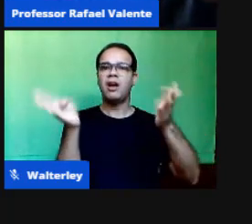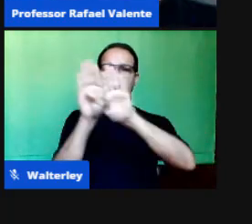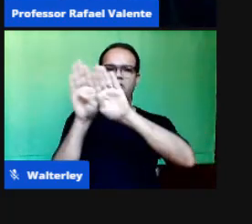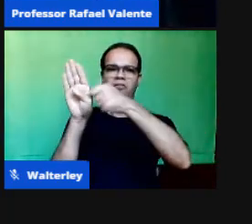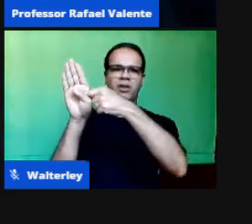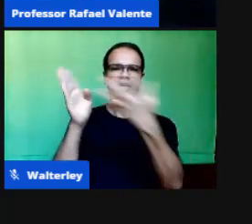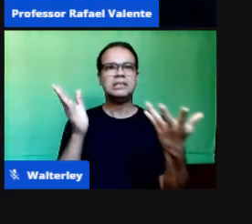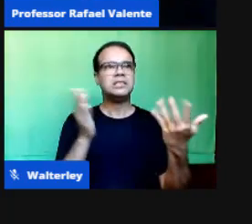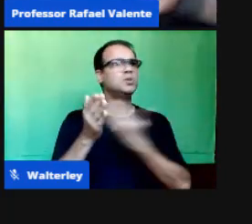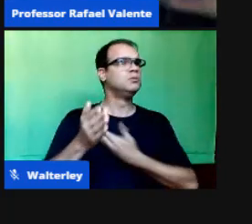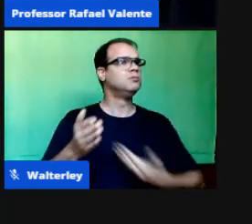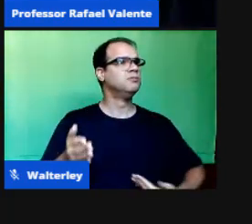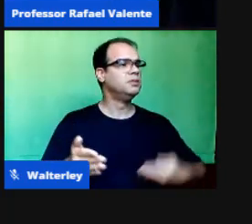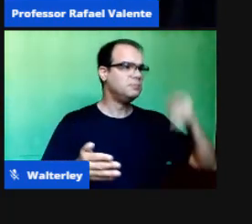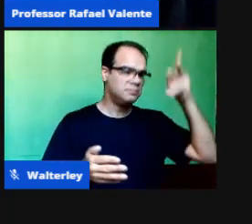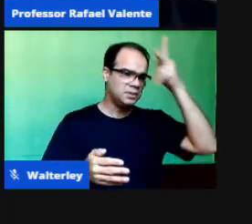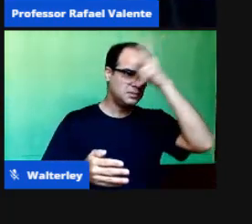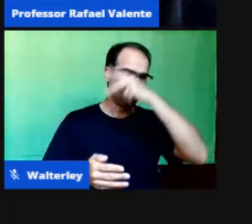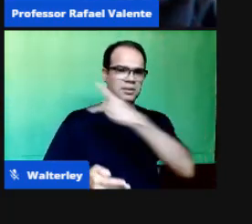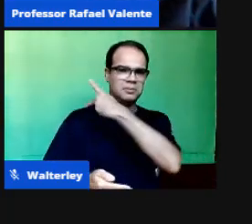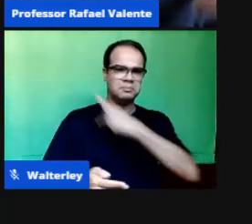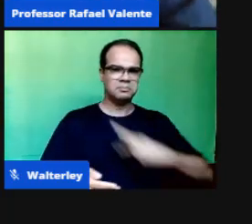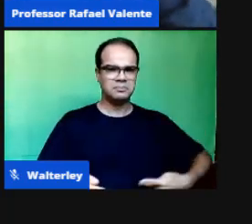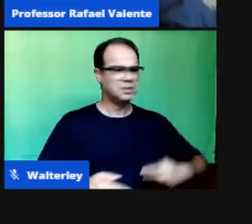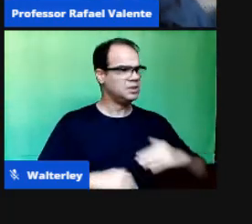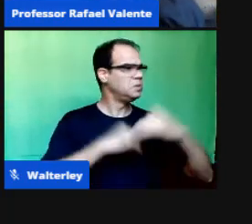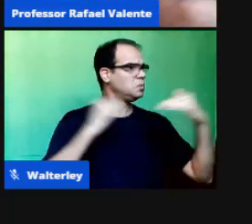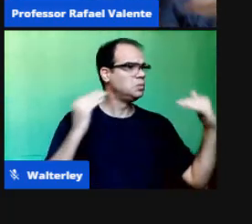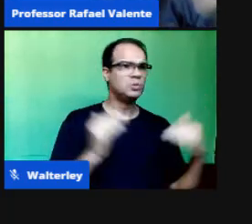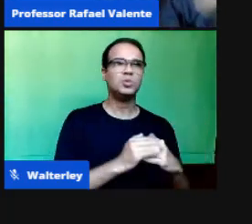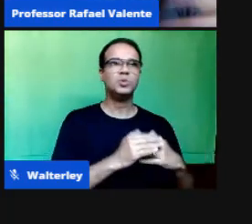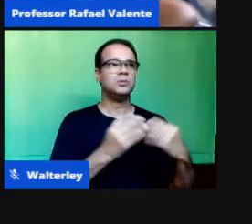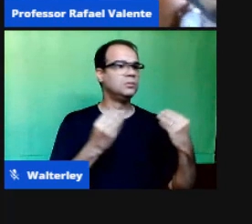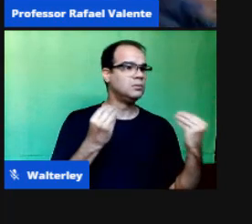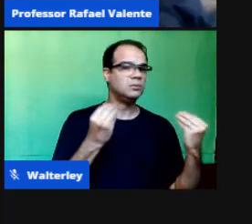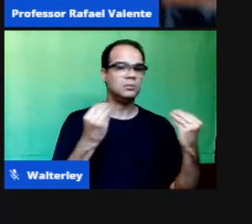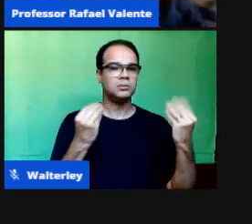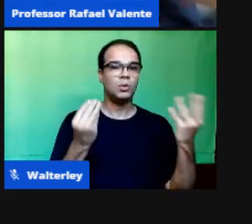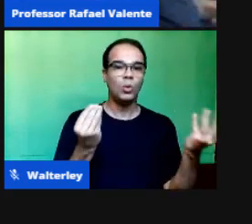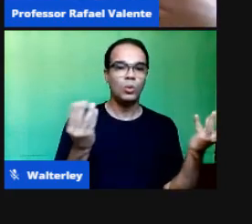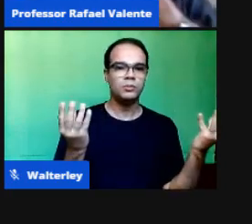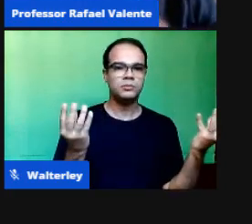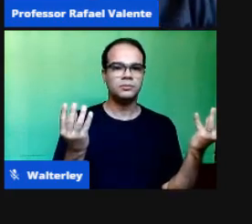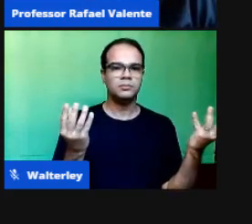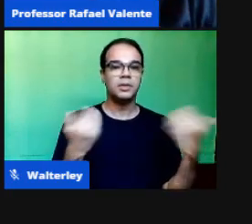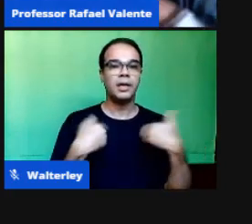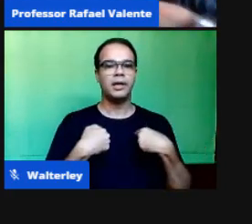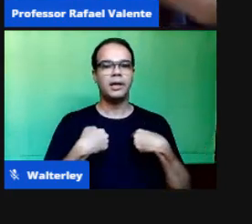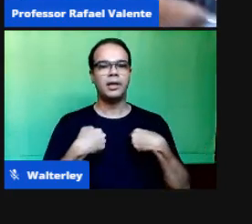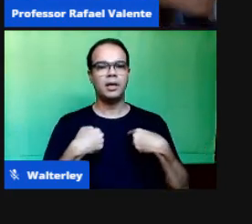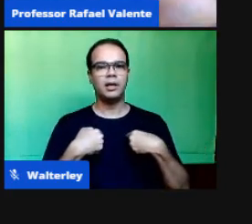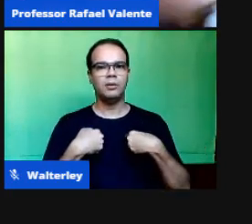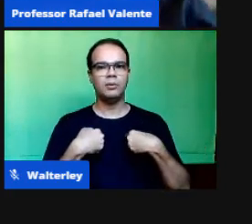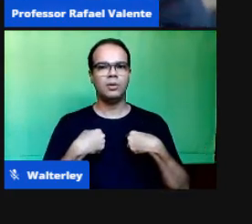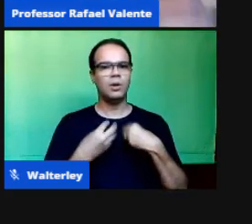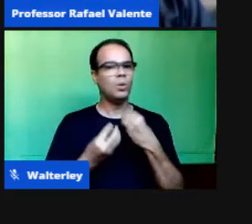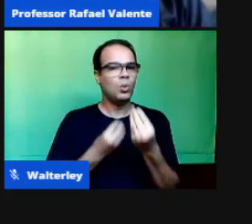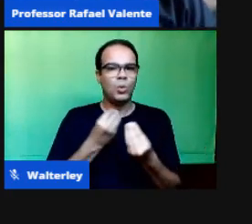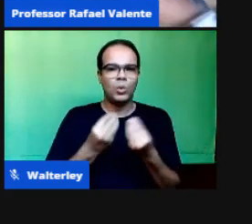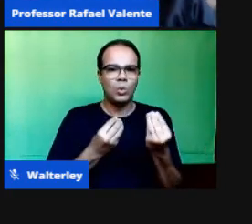É governadoria? É presidência? É governo federal? Tudo, né? E aí, o que eu, enquanto pessoa, como é que eu posso